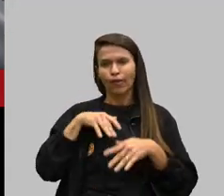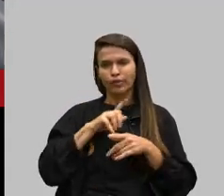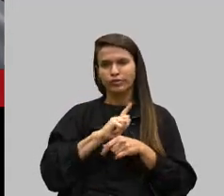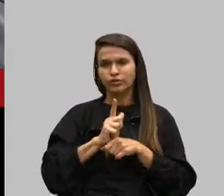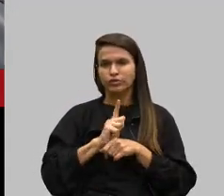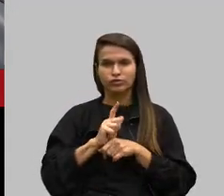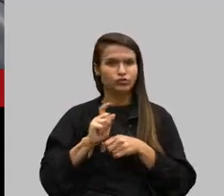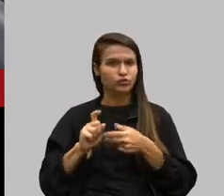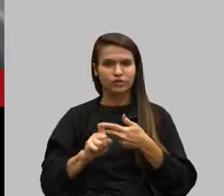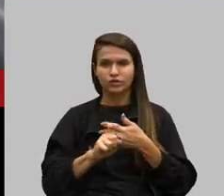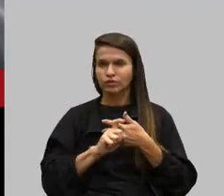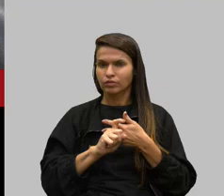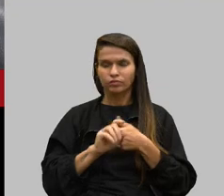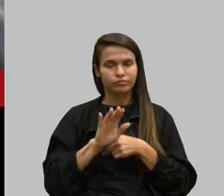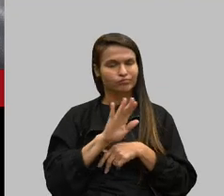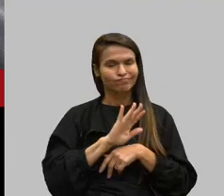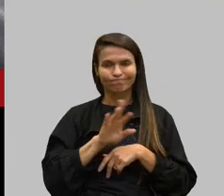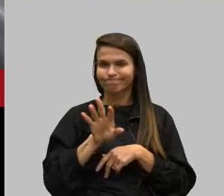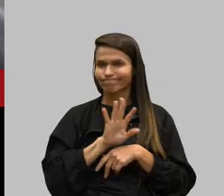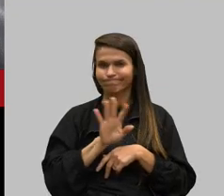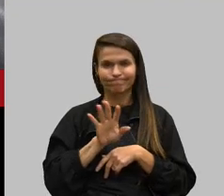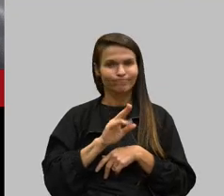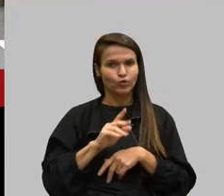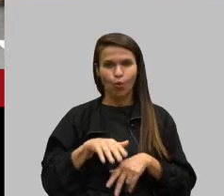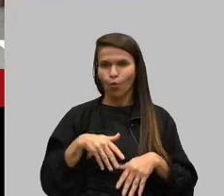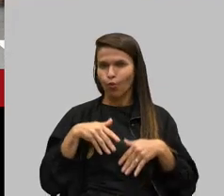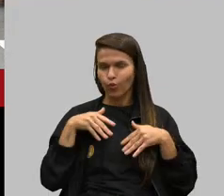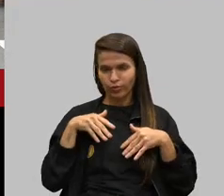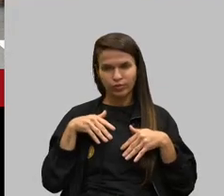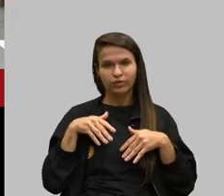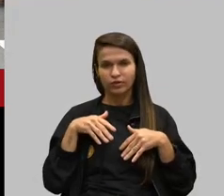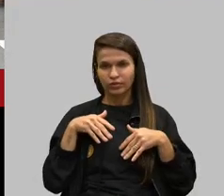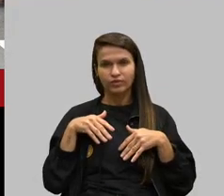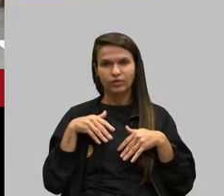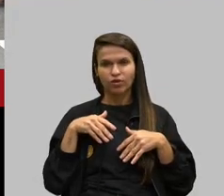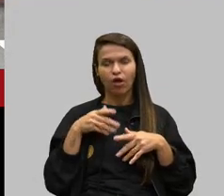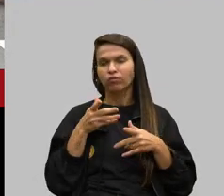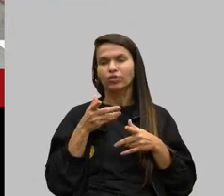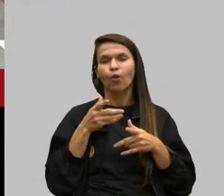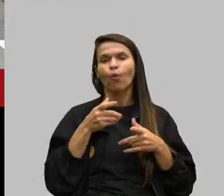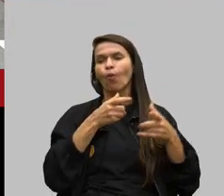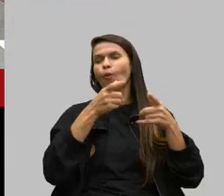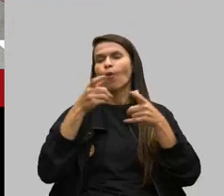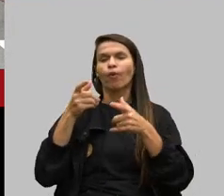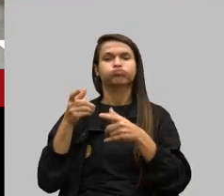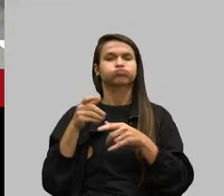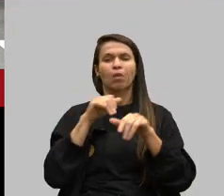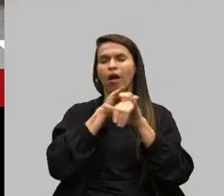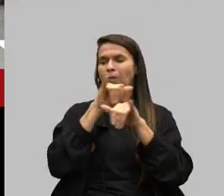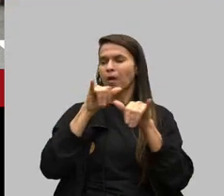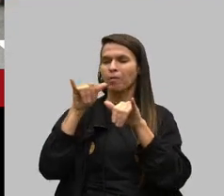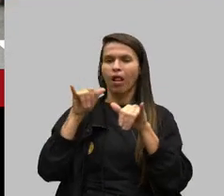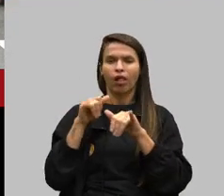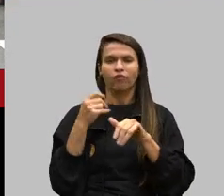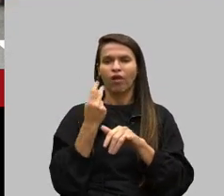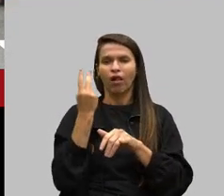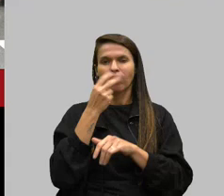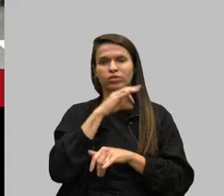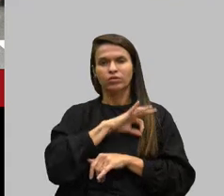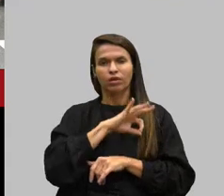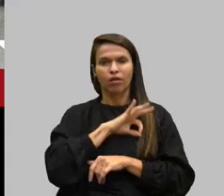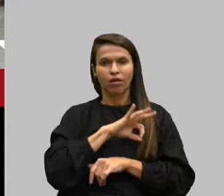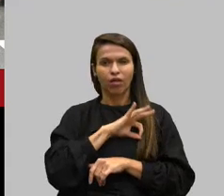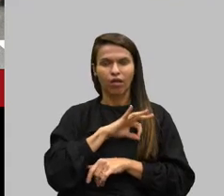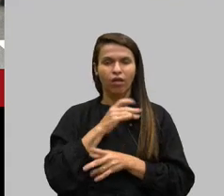executivo não nos orgulha nós não saímos aos quatro cantos propagande o valor do salário da remuneração dos